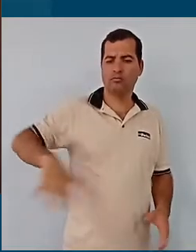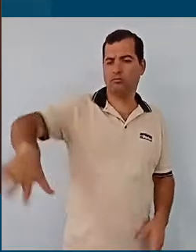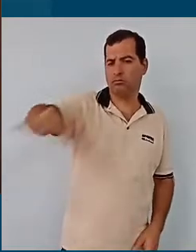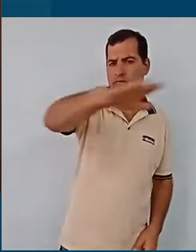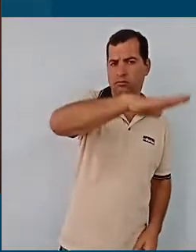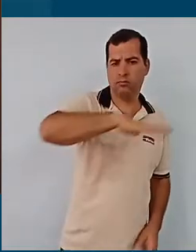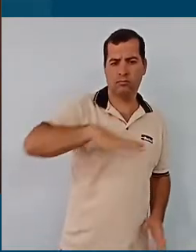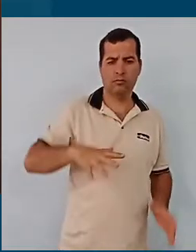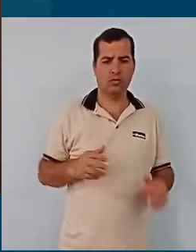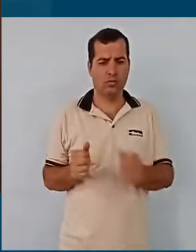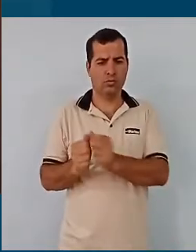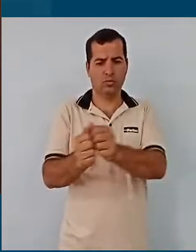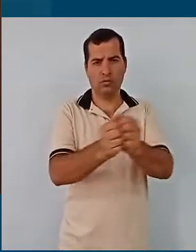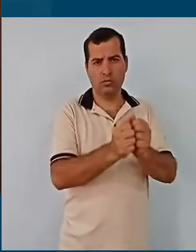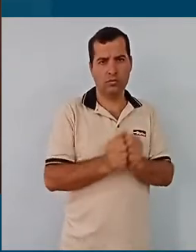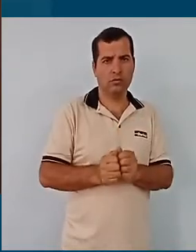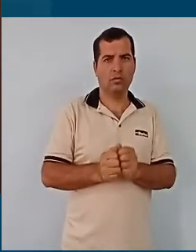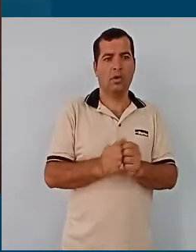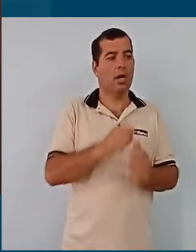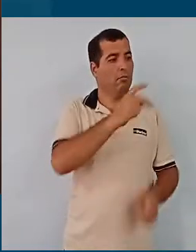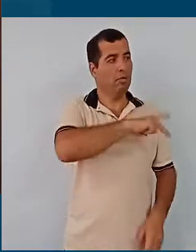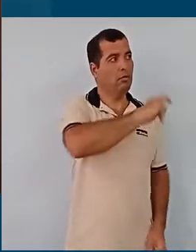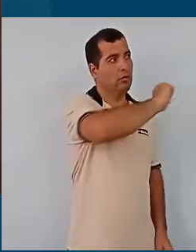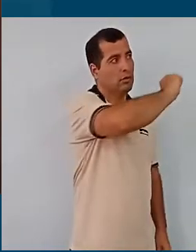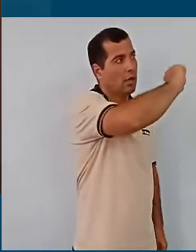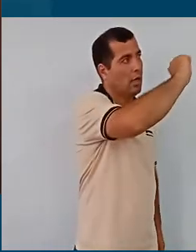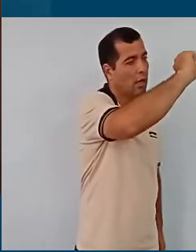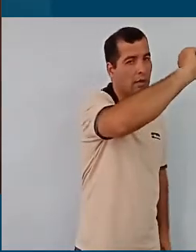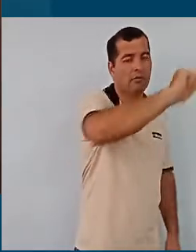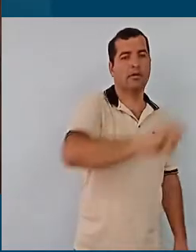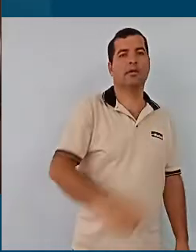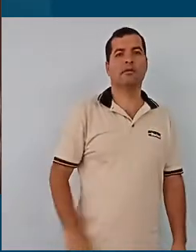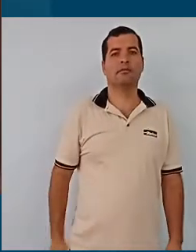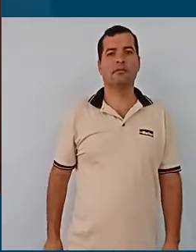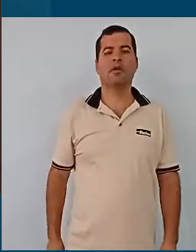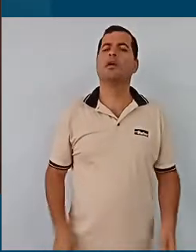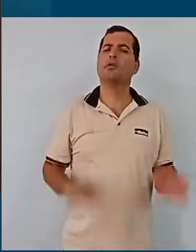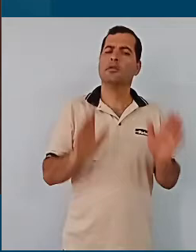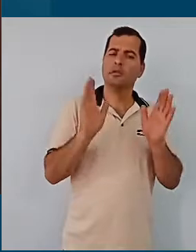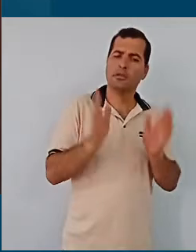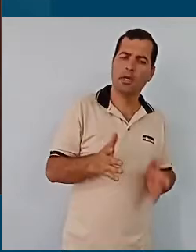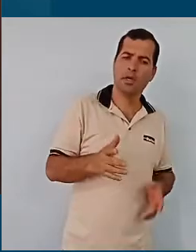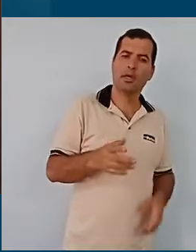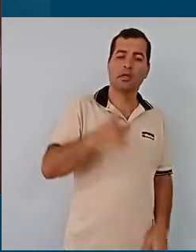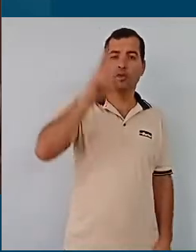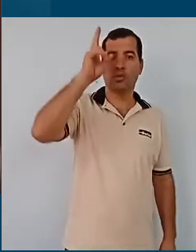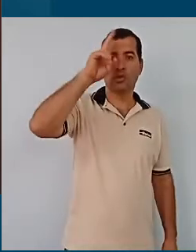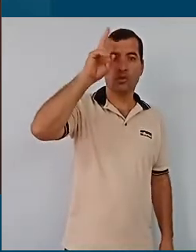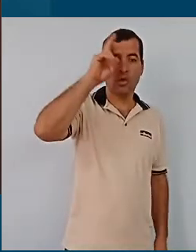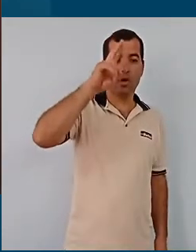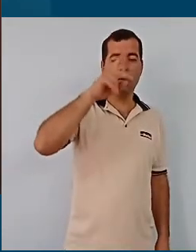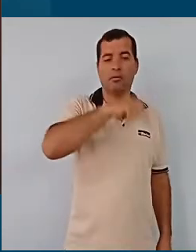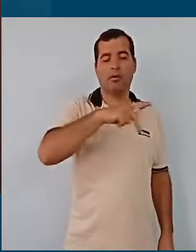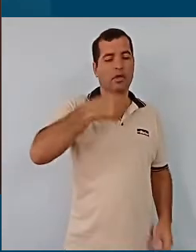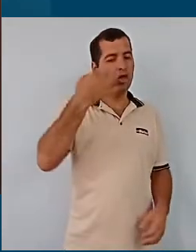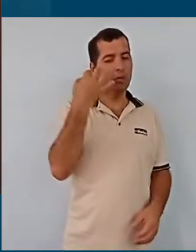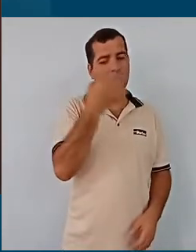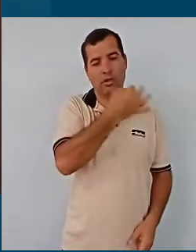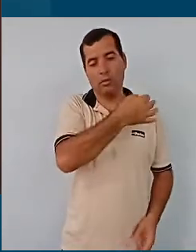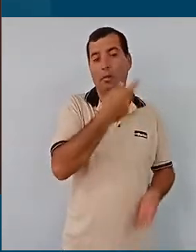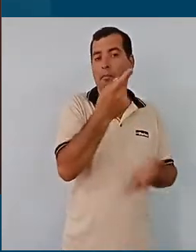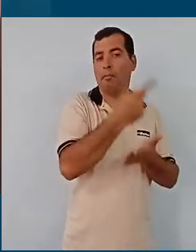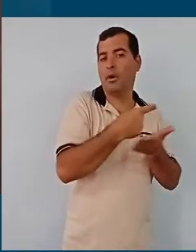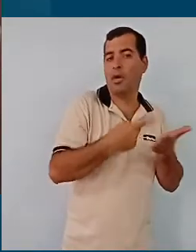texto das crianças que a professora escreve, que elas tenham ouvido histórias, que elas tenham ouvido poemas, que elas